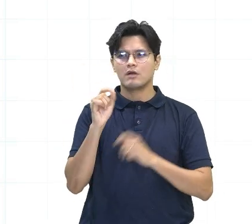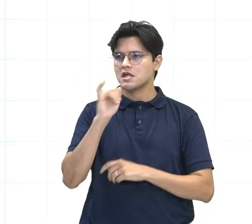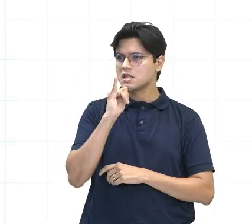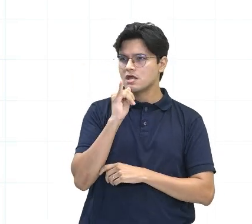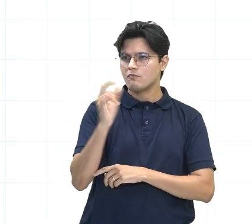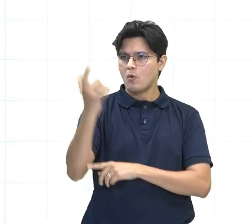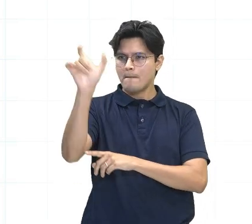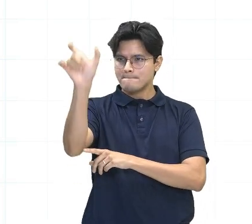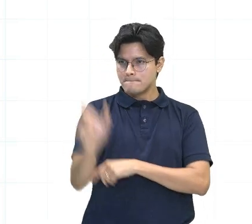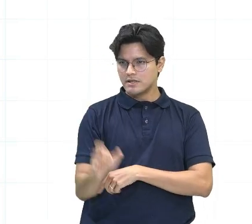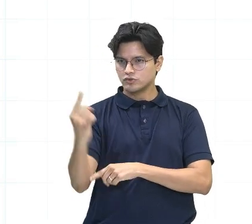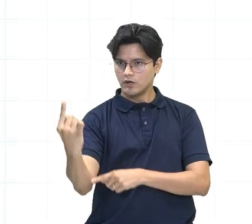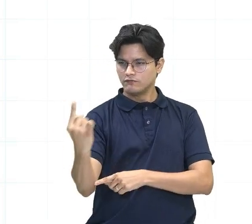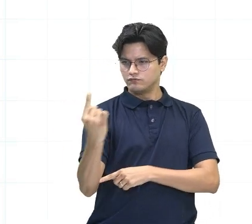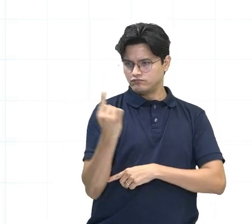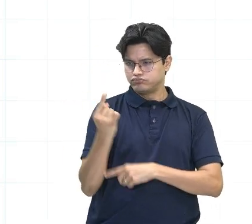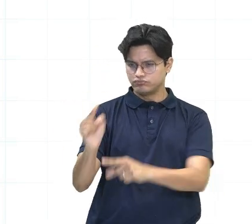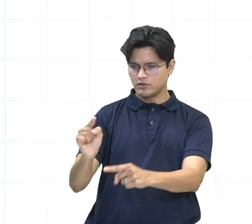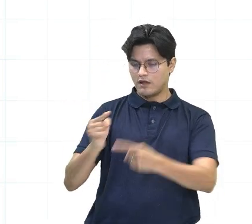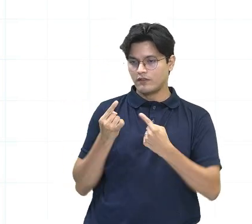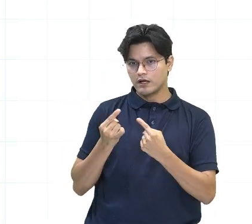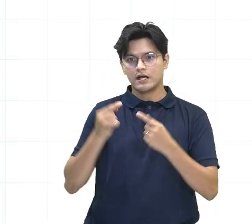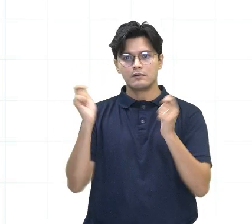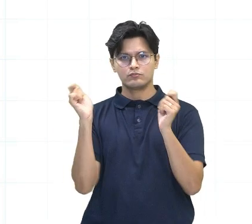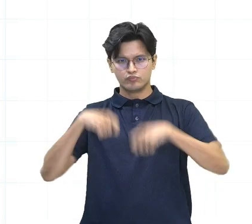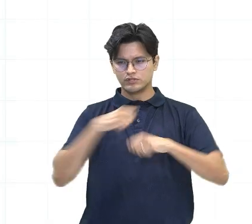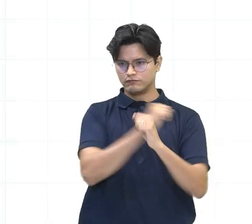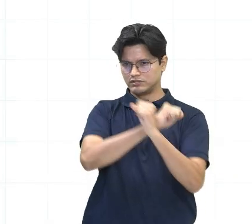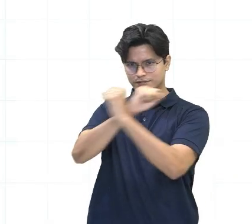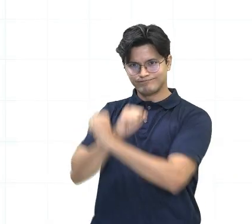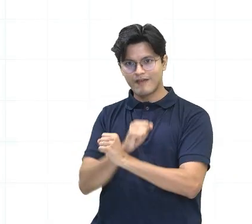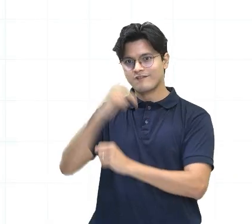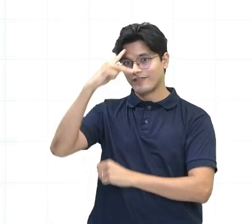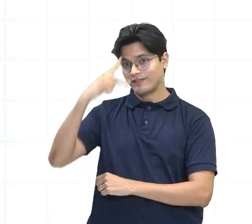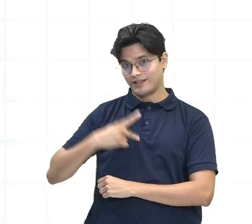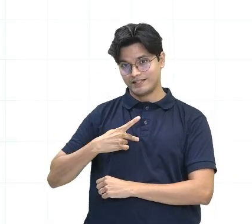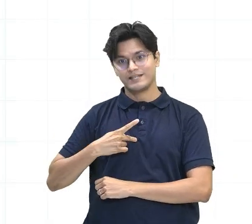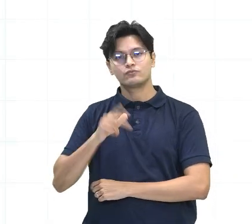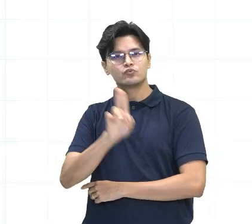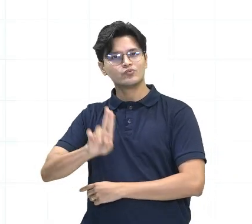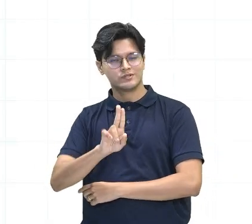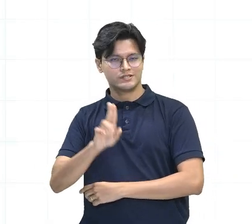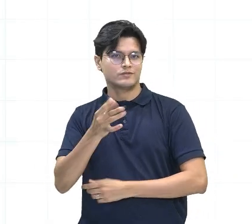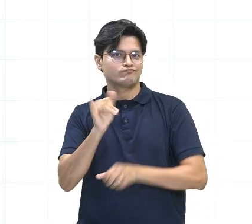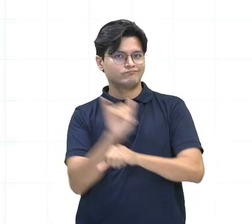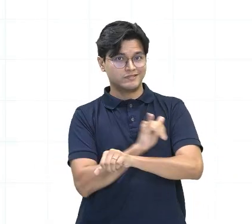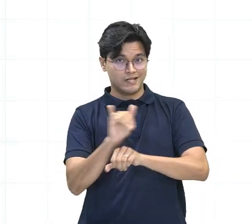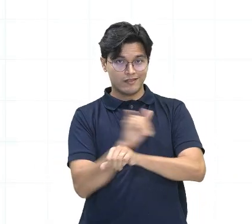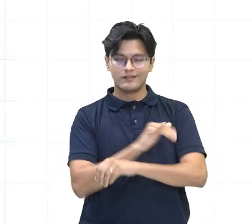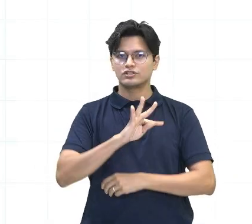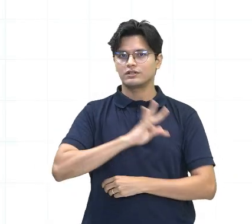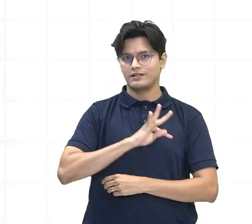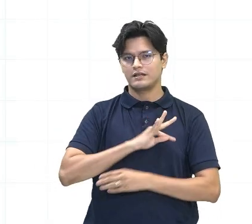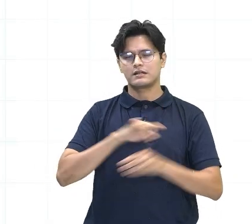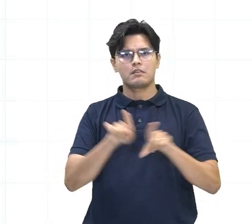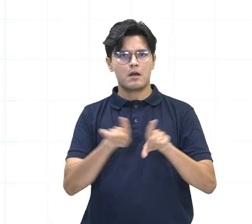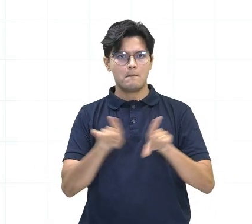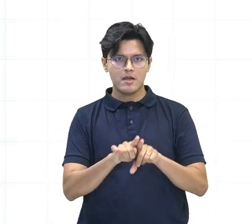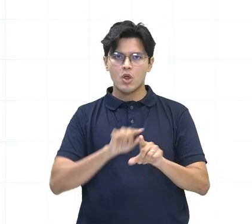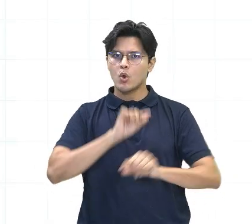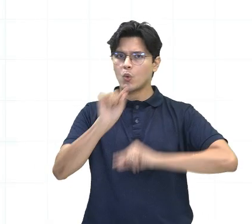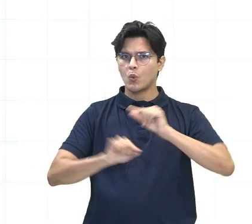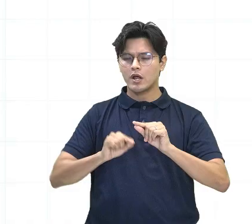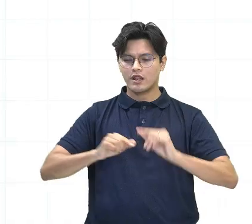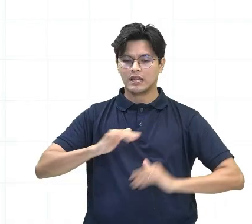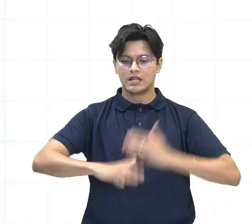sair daquela situação justamente com a aplicação dessas técnicas. Tem a questão também da disciplina, da melhora da